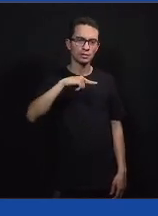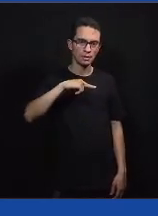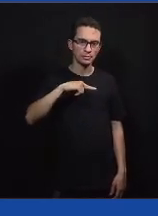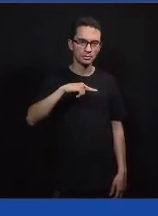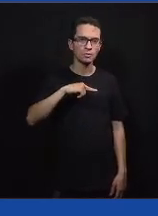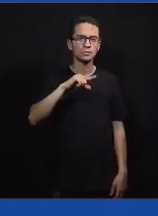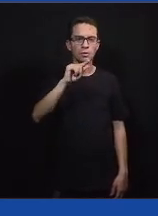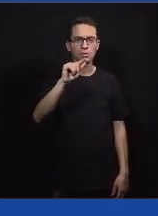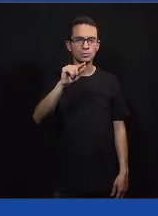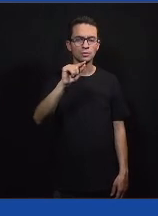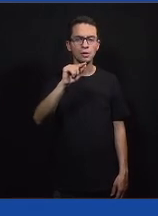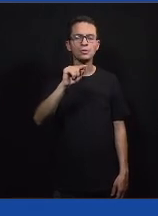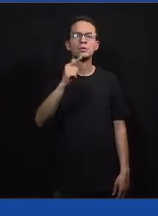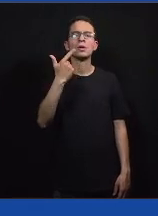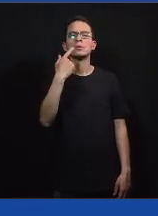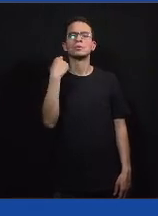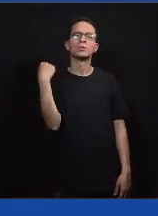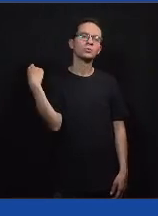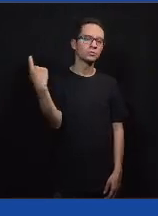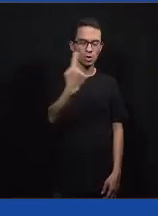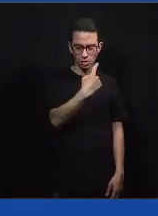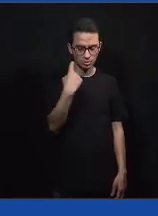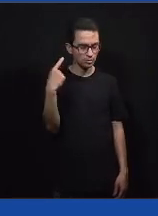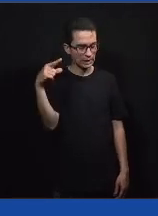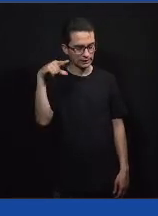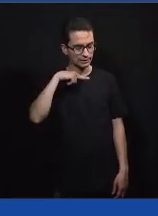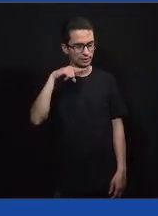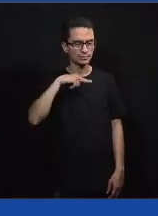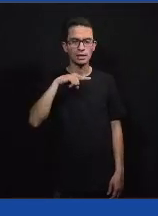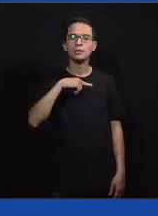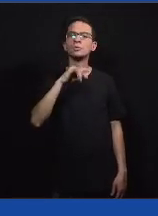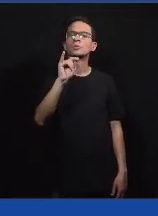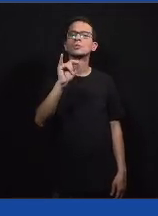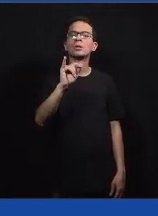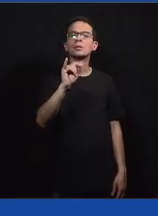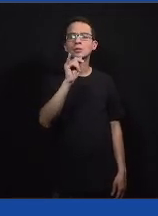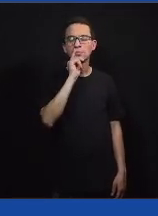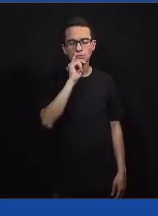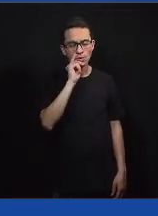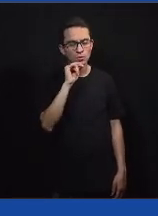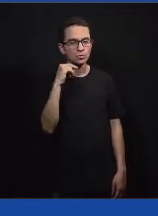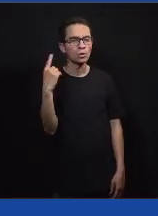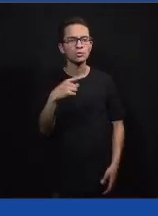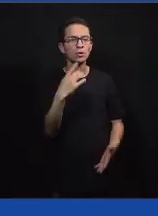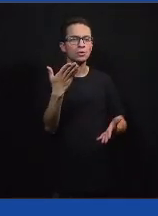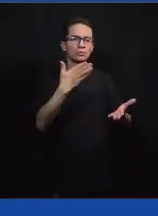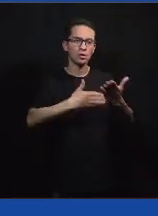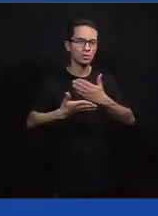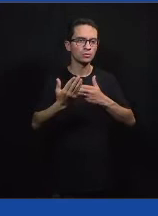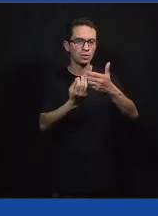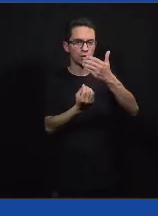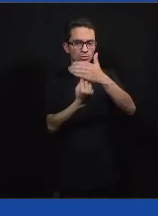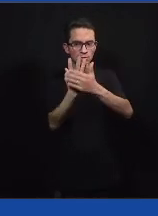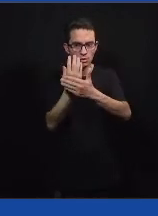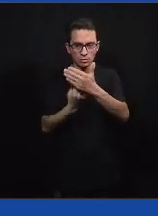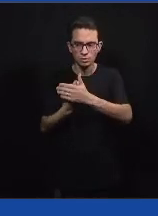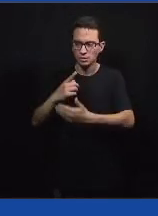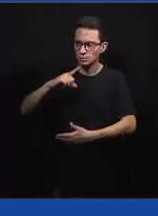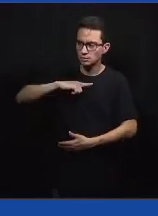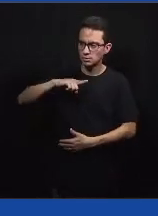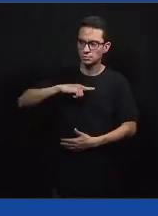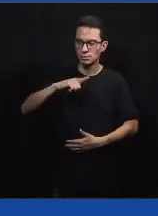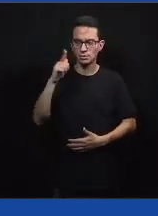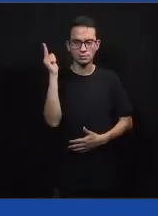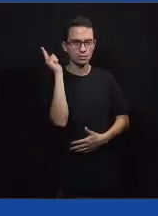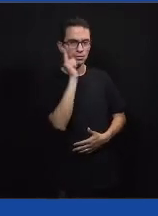Porque quem vai colher frutos nós somos nós essa cidade eu todo que vão usufruir desse projeto aqui a gente criou que o meu ainda não